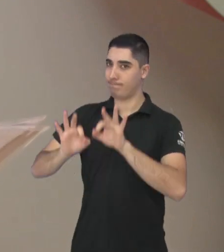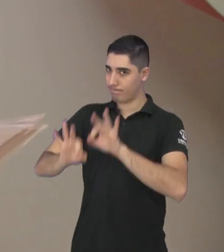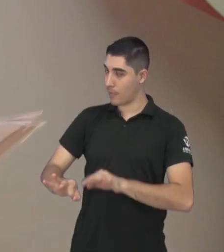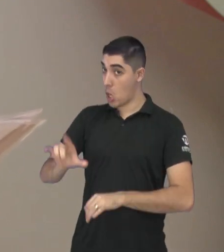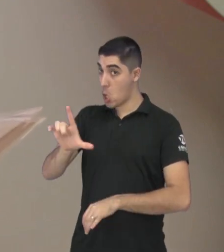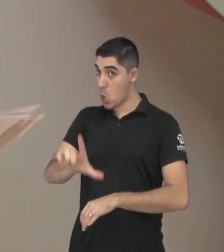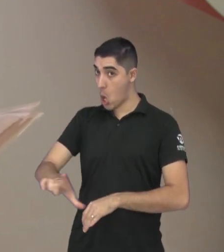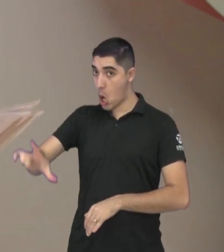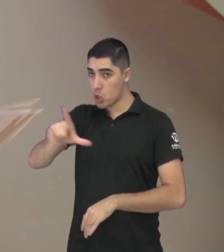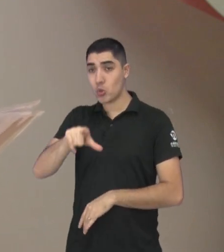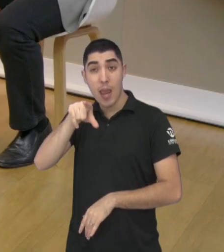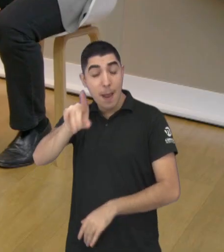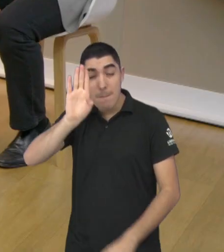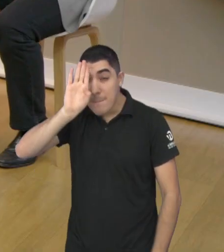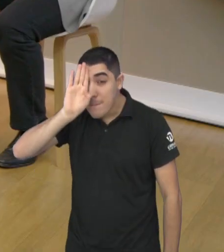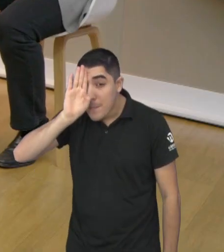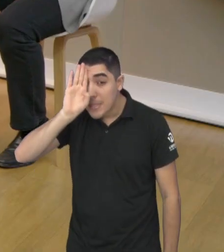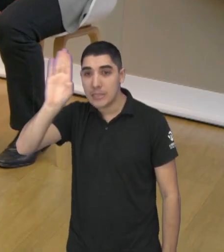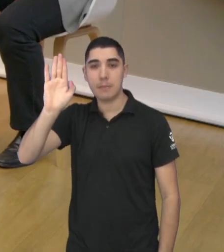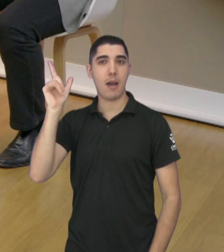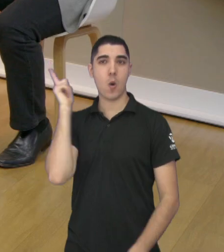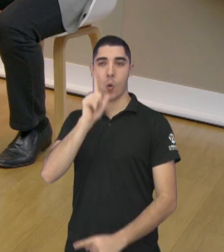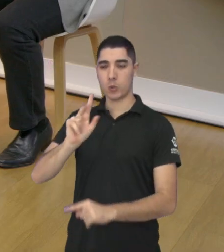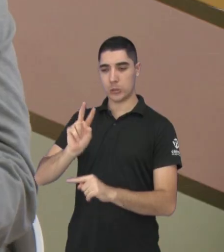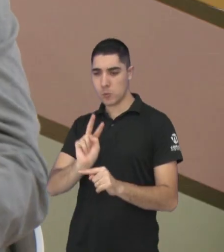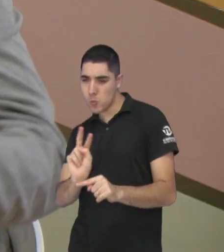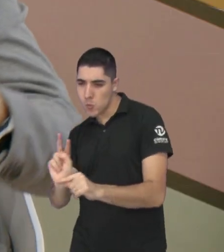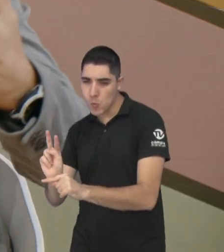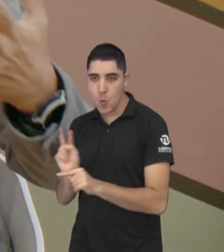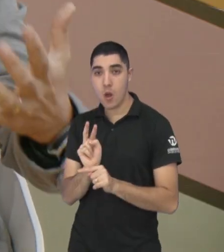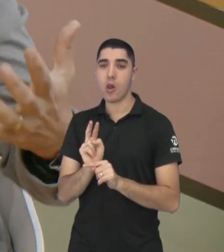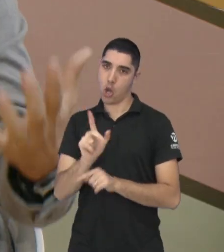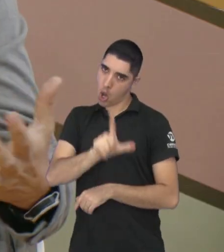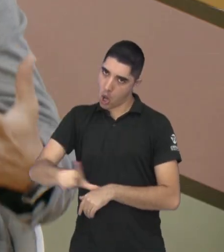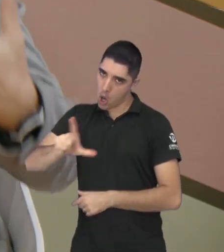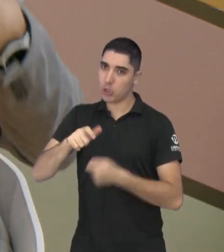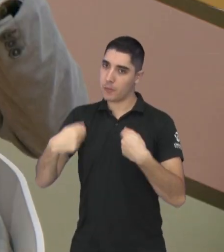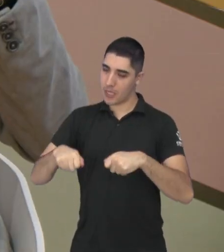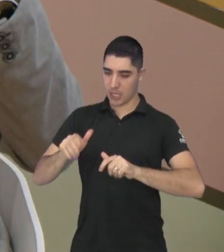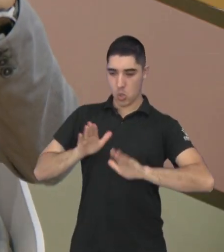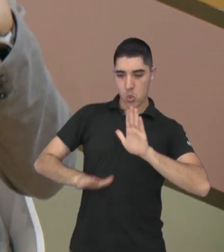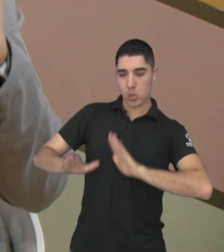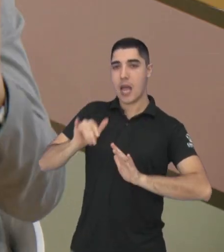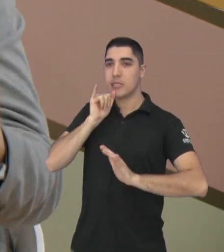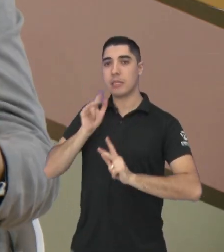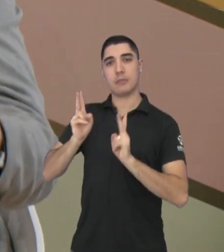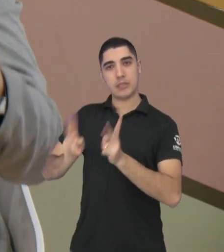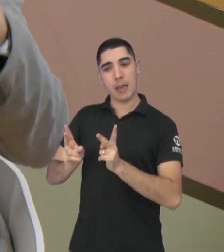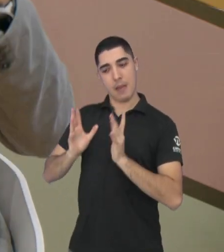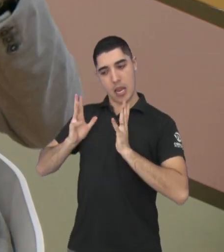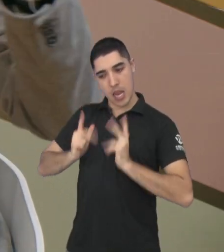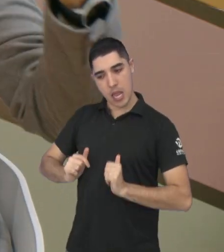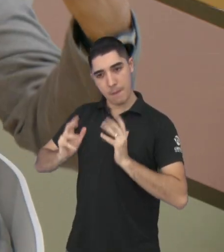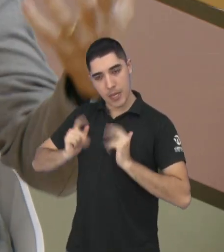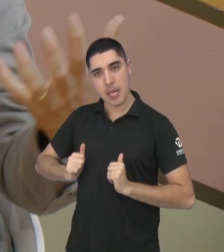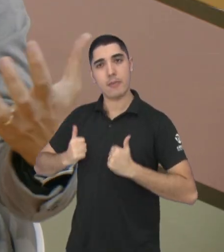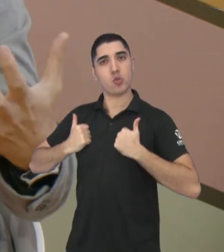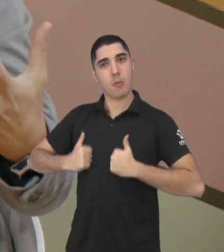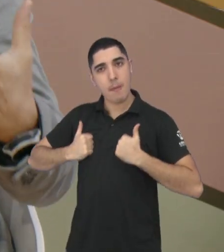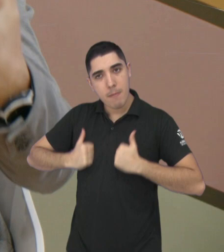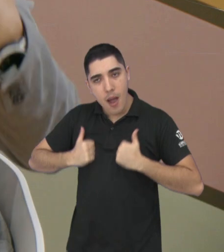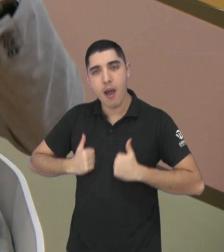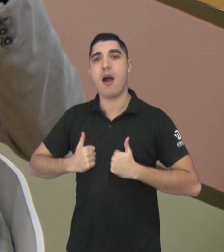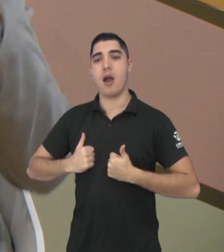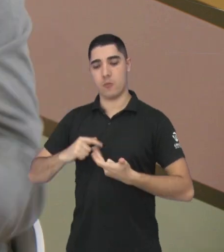Certamente. O principal fator protetor, além dos cuidados, manter uma boa higiene